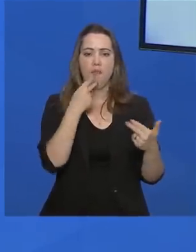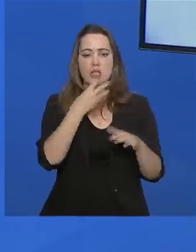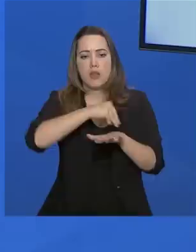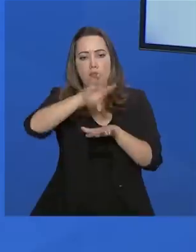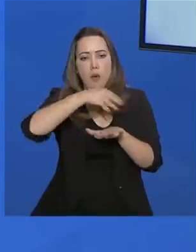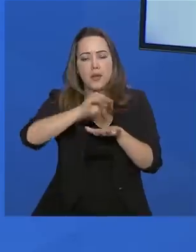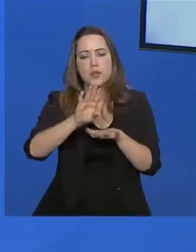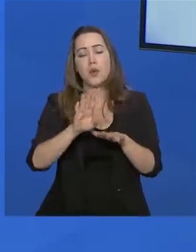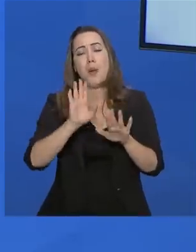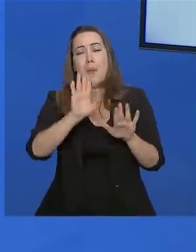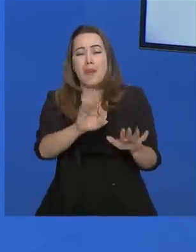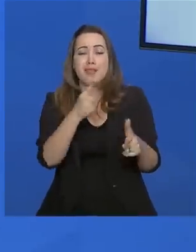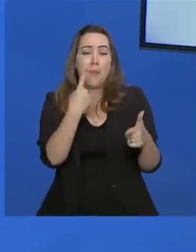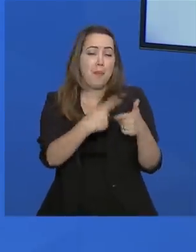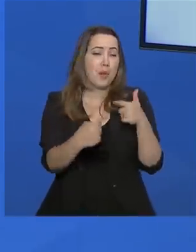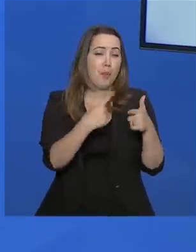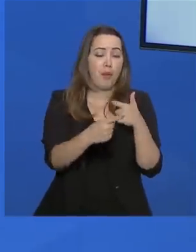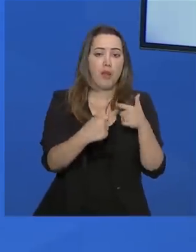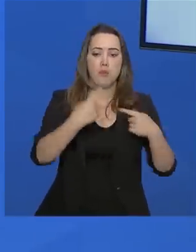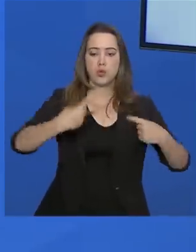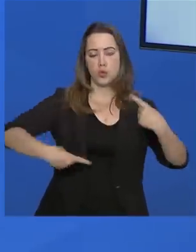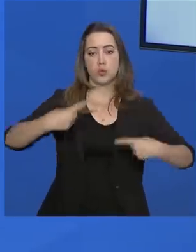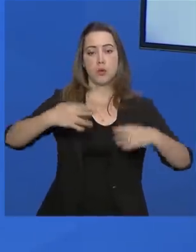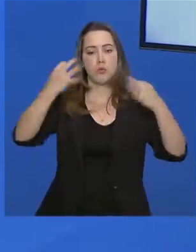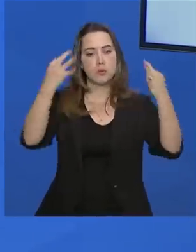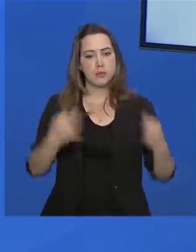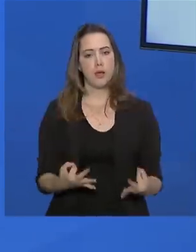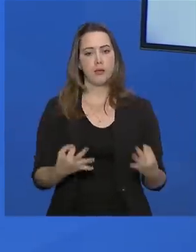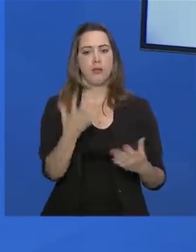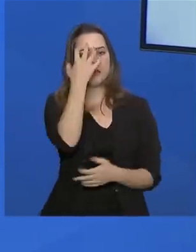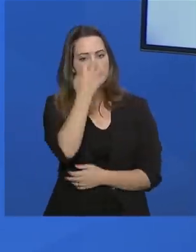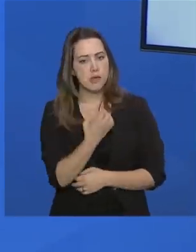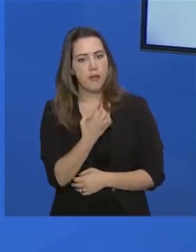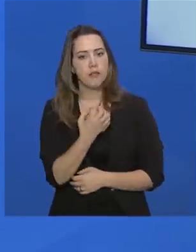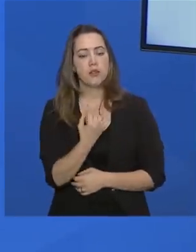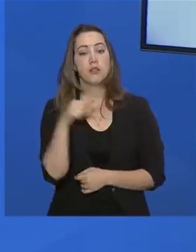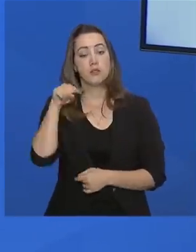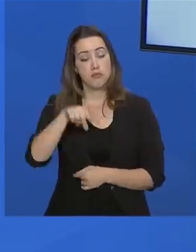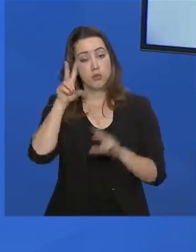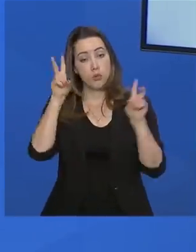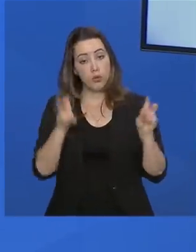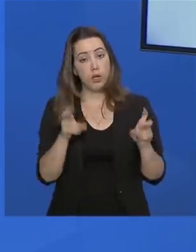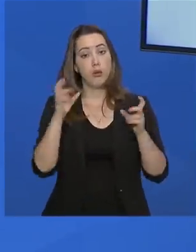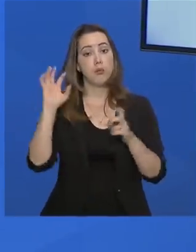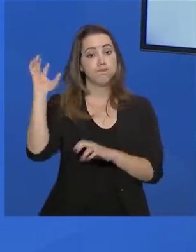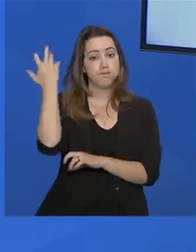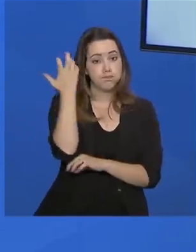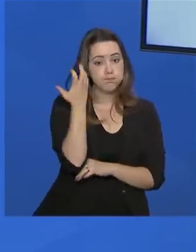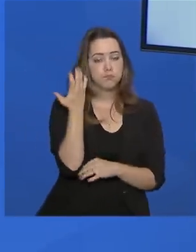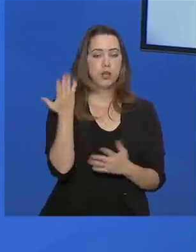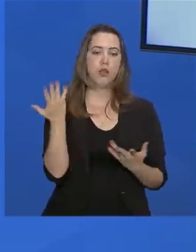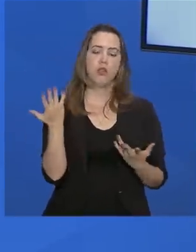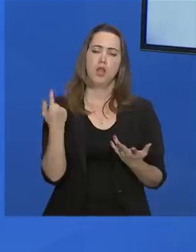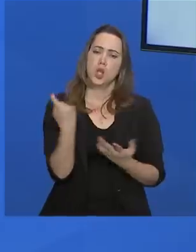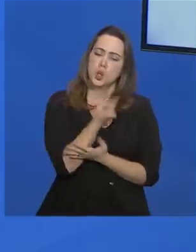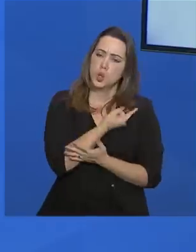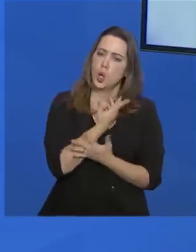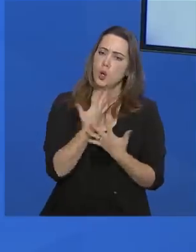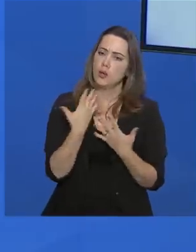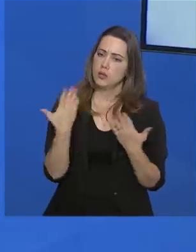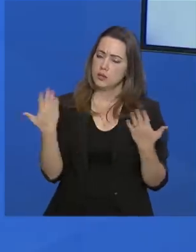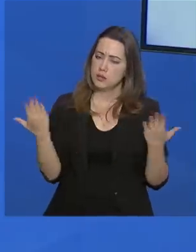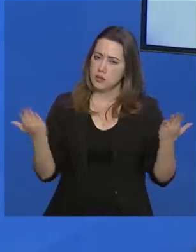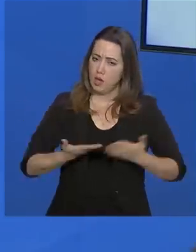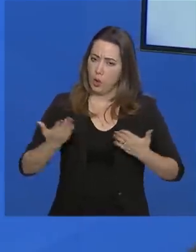mas prejudica muito a discussão séria e comprometida acerca desse tema nós vamos a partir de agora